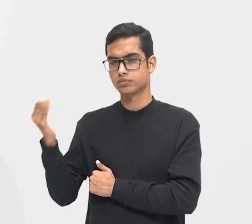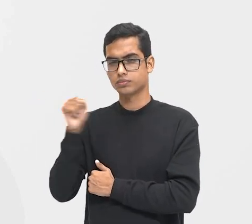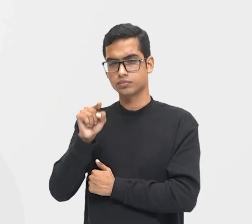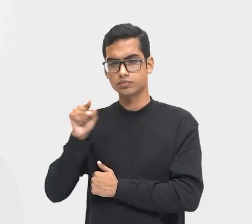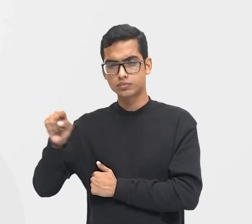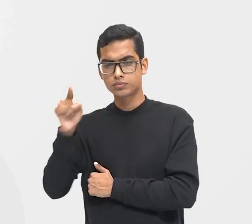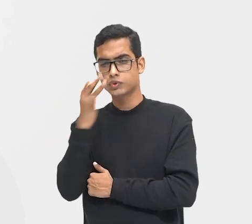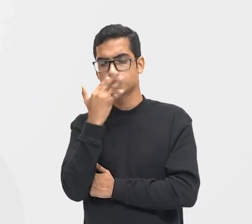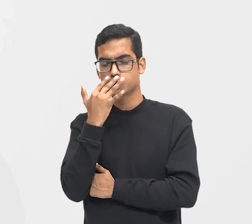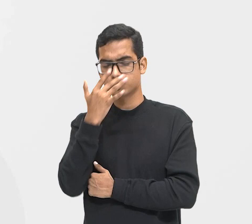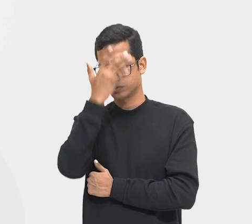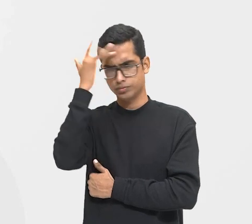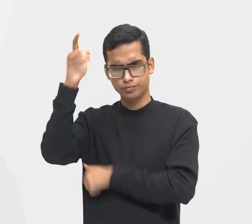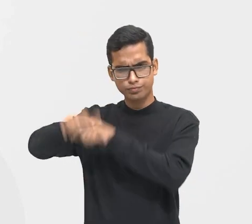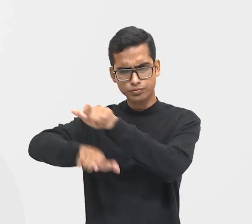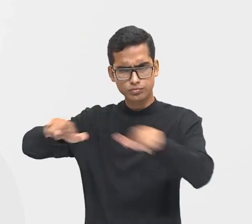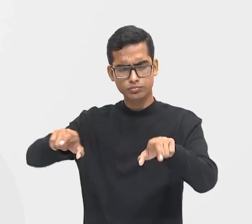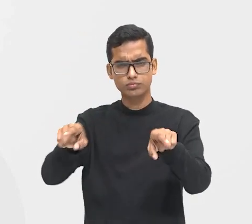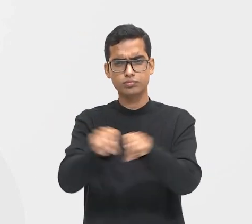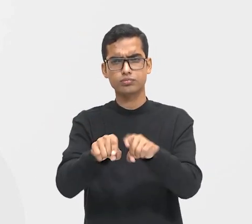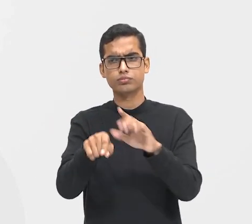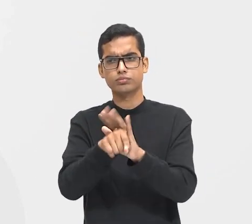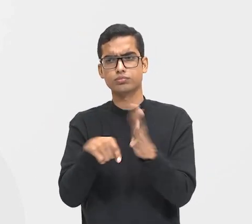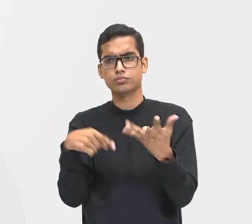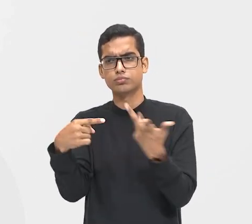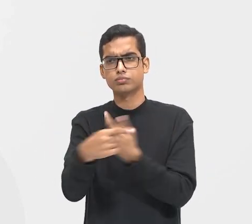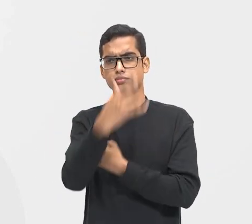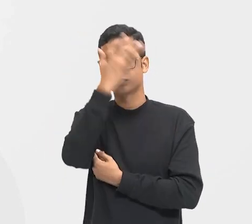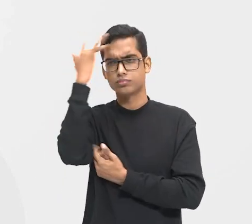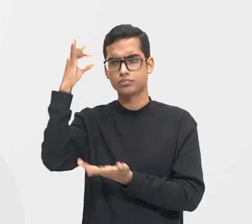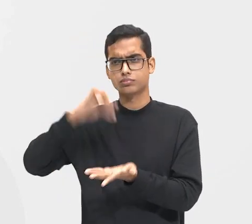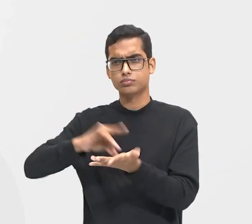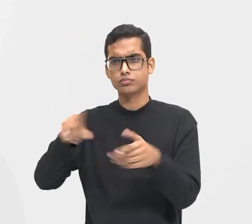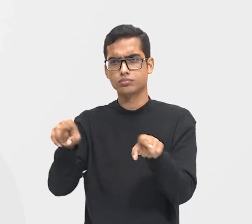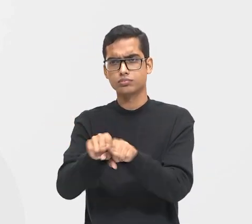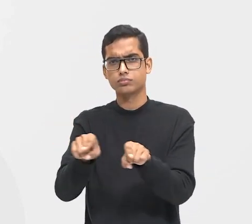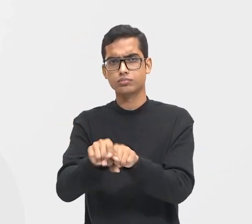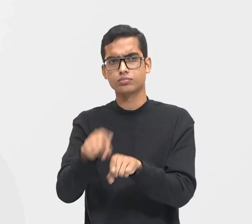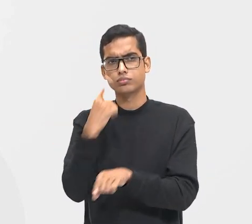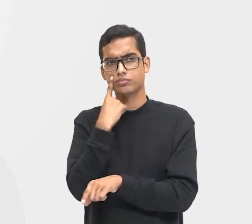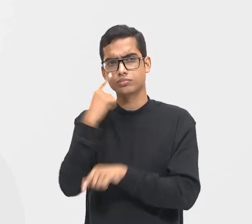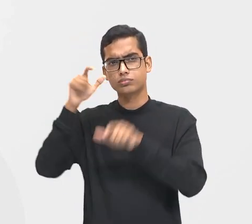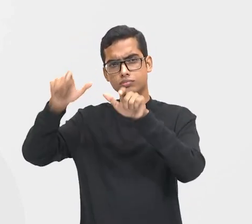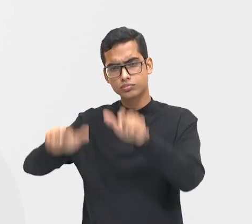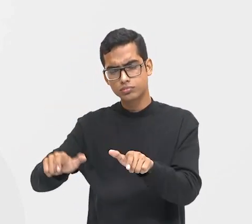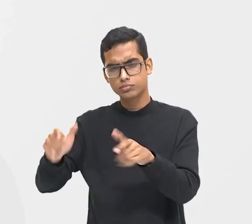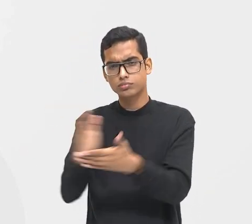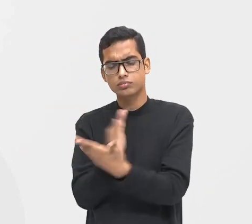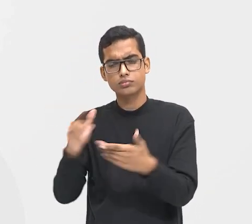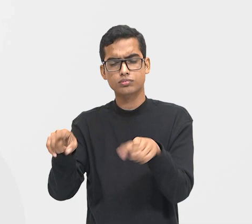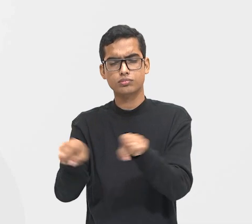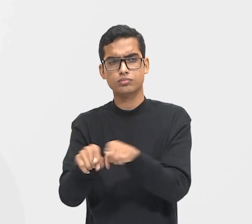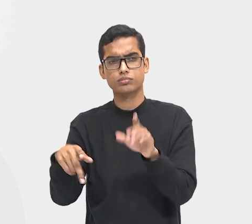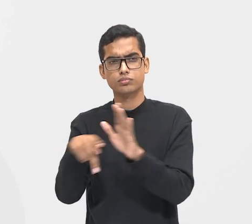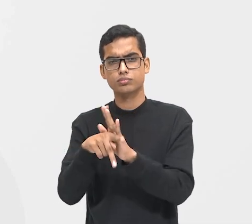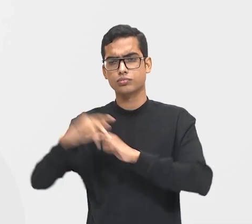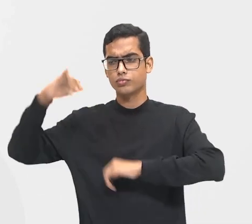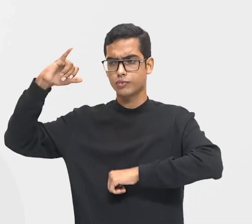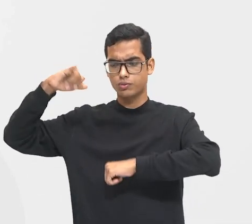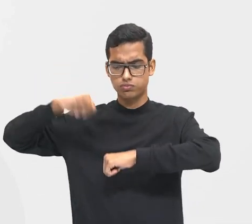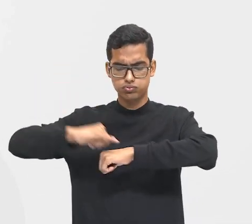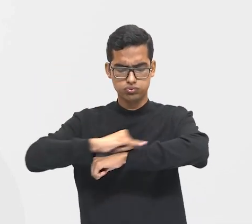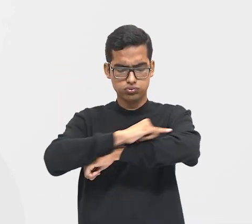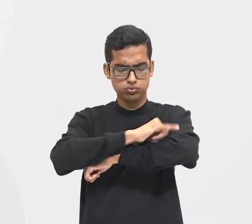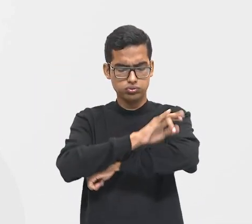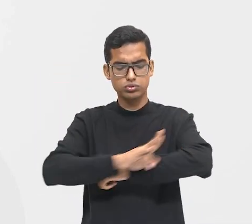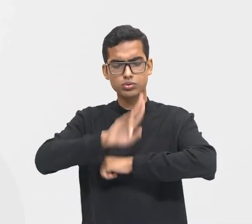pontos coloridos ali, são pessoas. São várias pessoas ali que estão provavelmente em um determinado local. Né? Nos aeroportos é